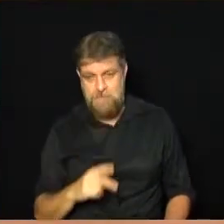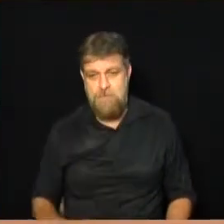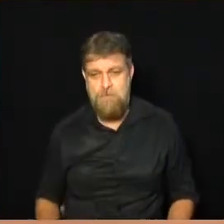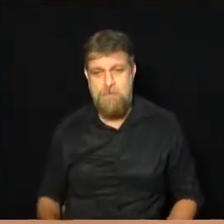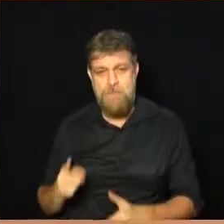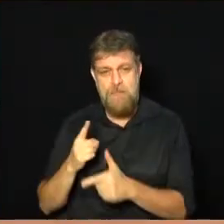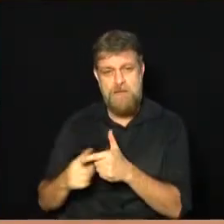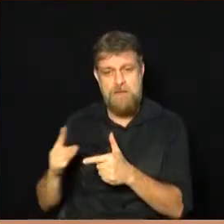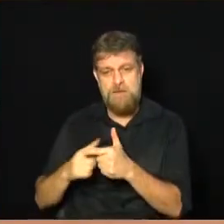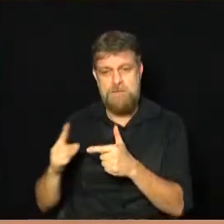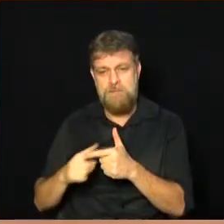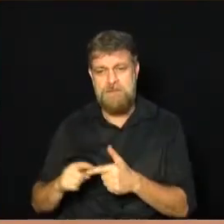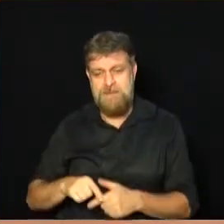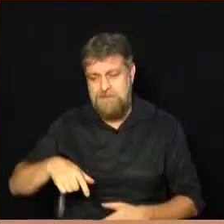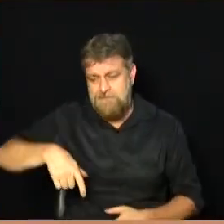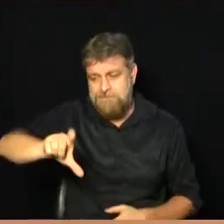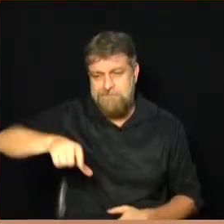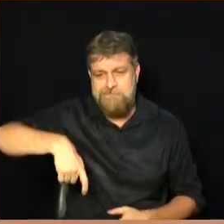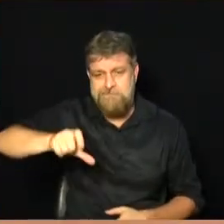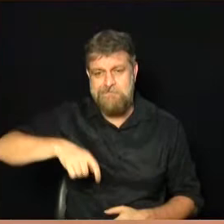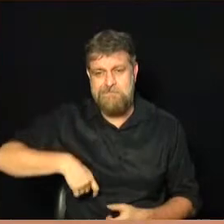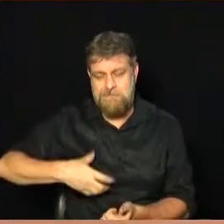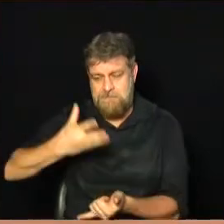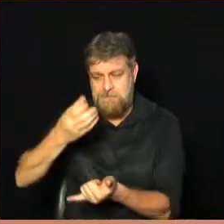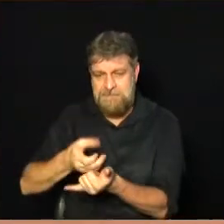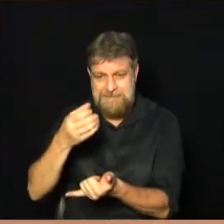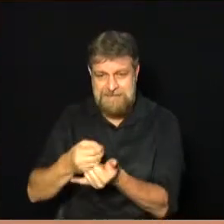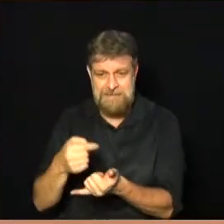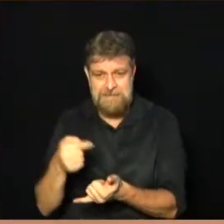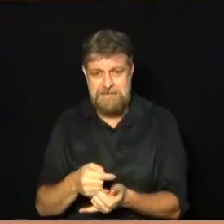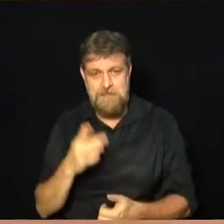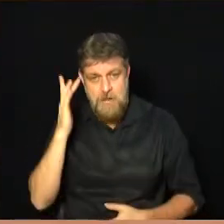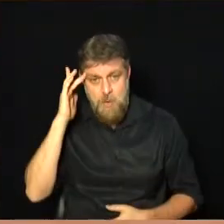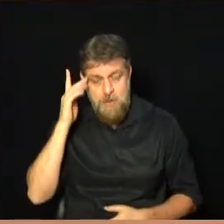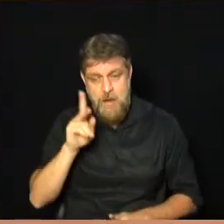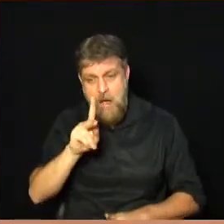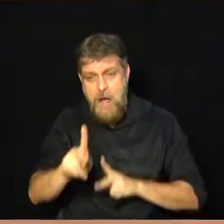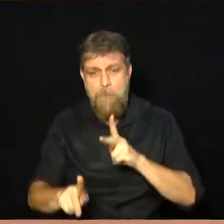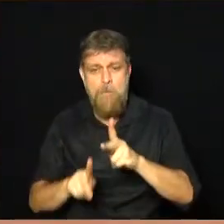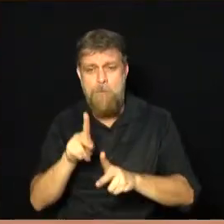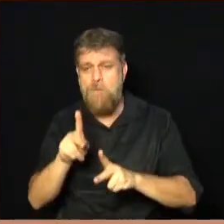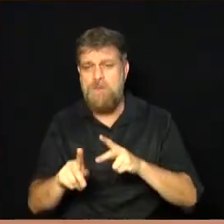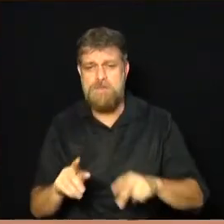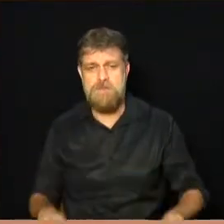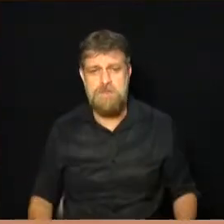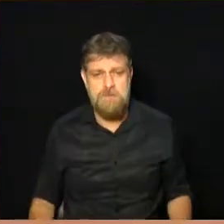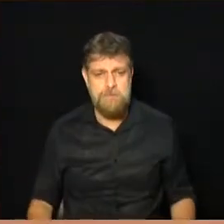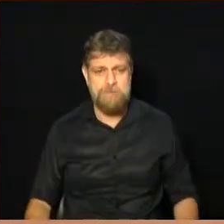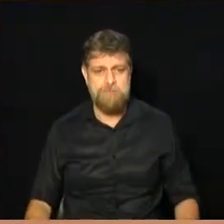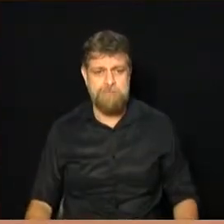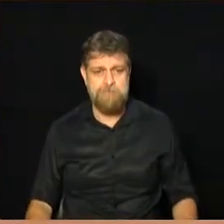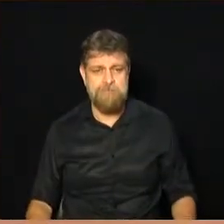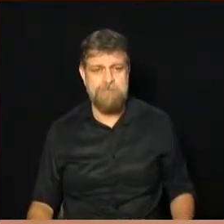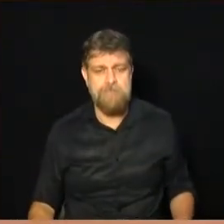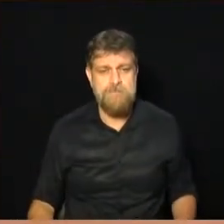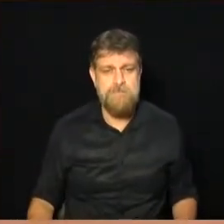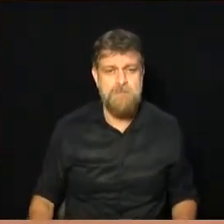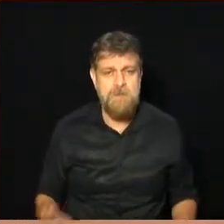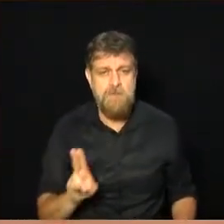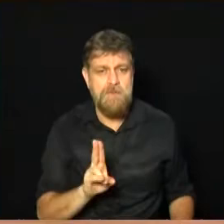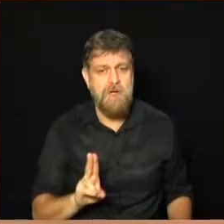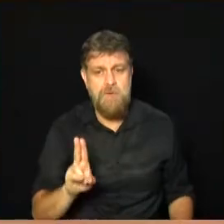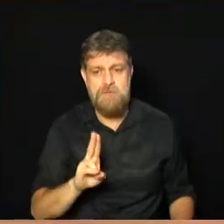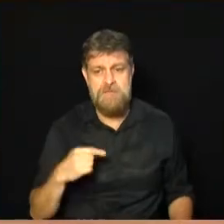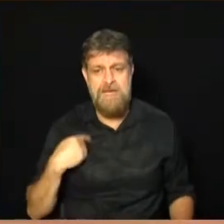problema da recarga do bilhete. Cecília, eu acho que a população está sem usar um benefício